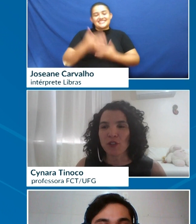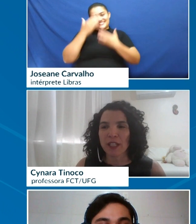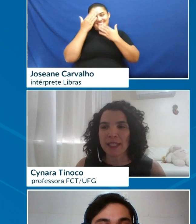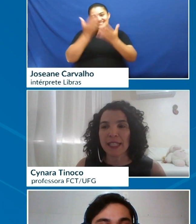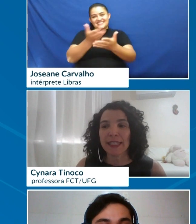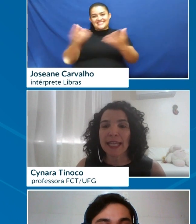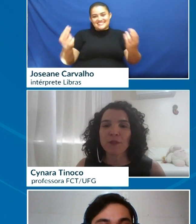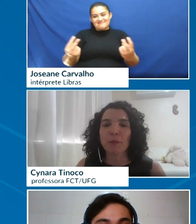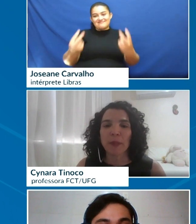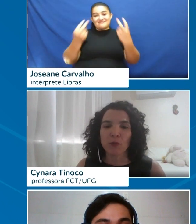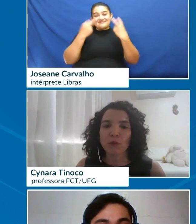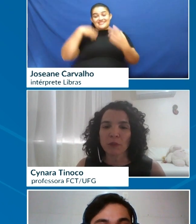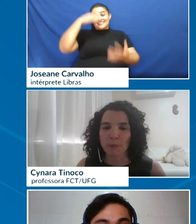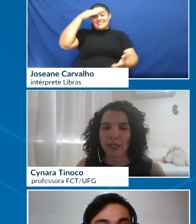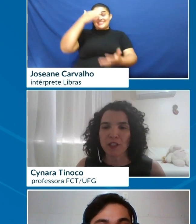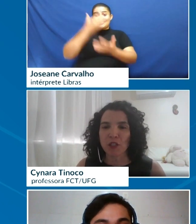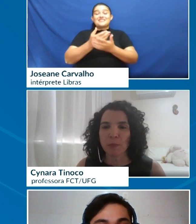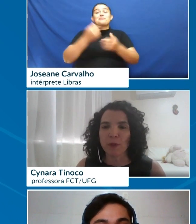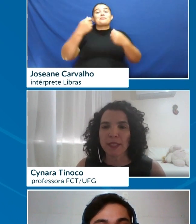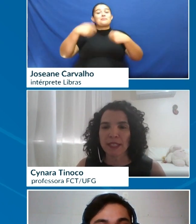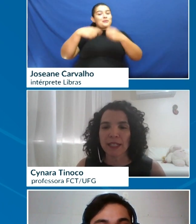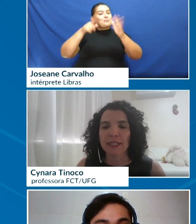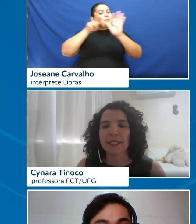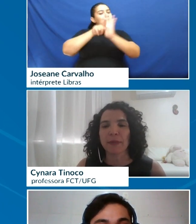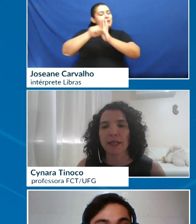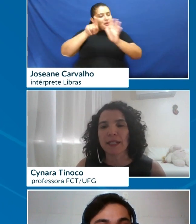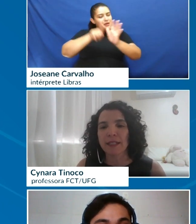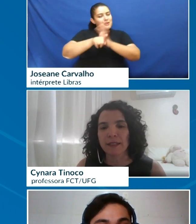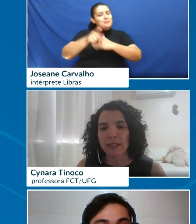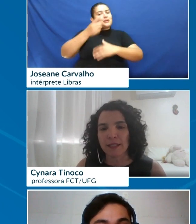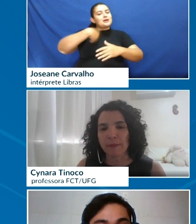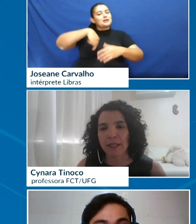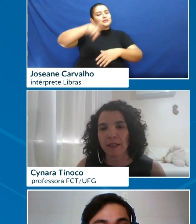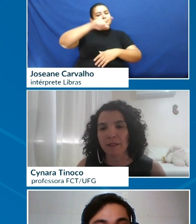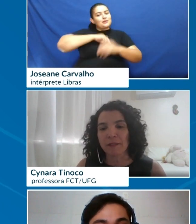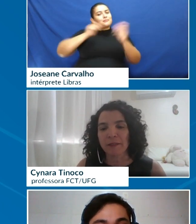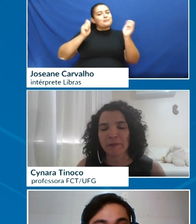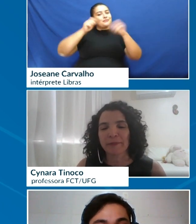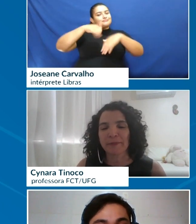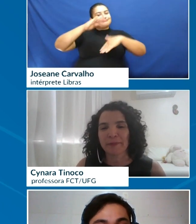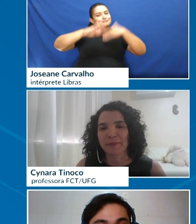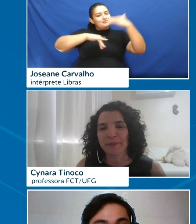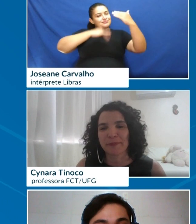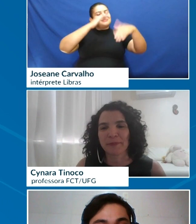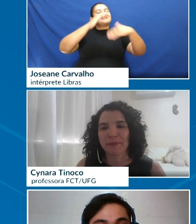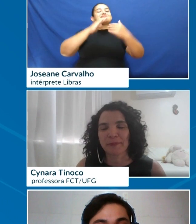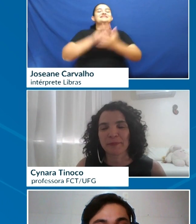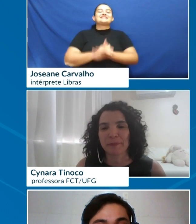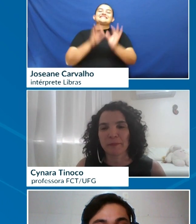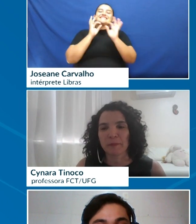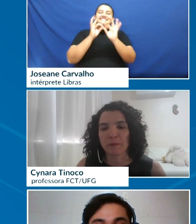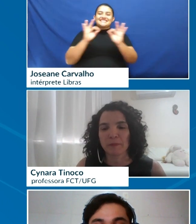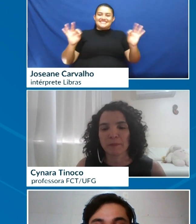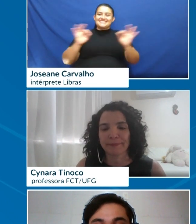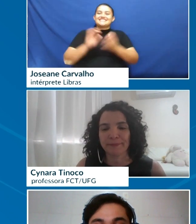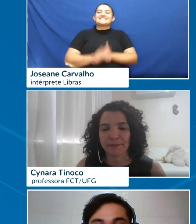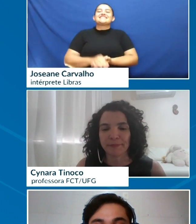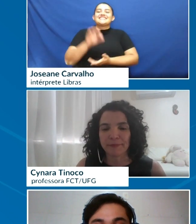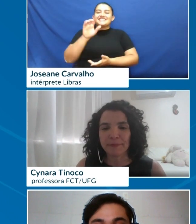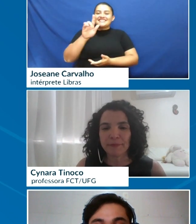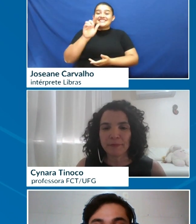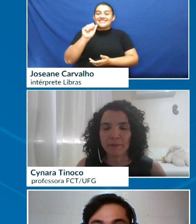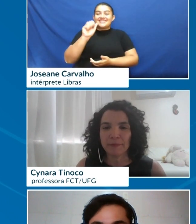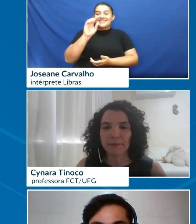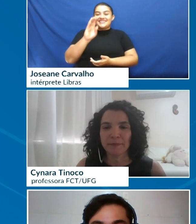Eu acho que assim, tem que vir perguntas para que a gente possa crescer mais ainda nesse mercado. Com certeza. Gabriel, também quero te agradecer